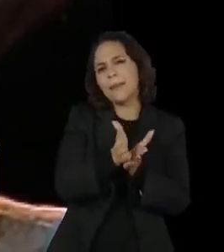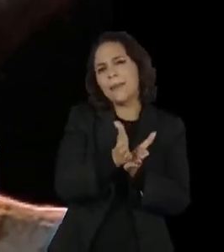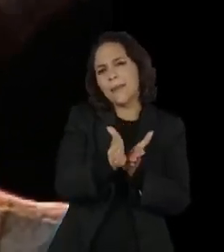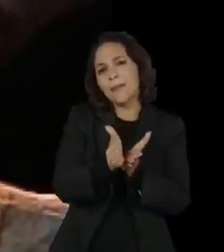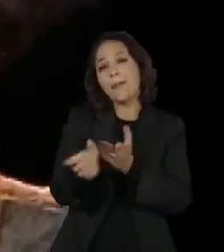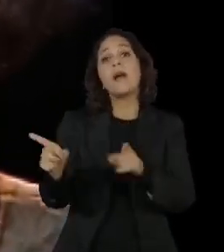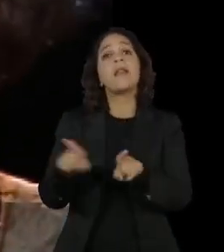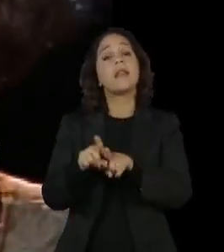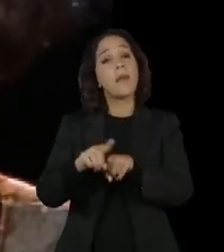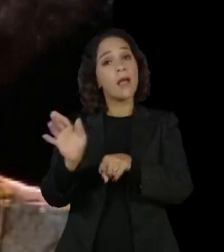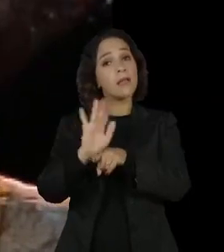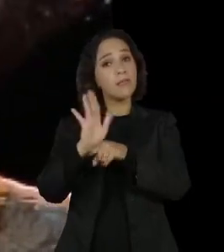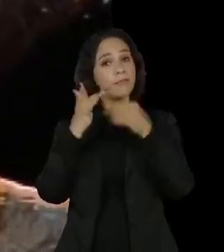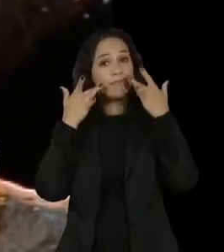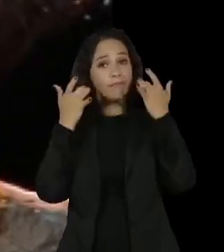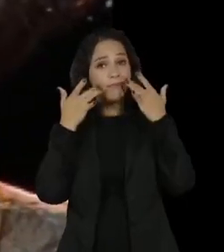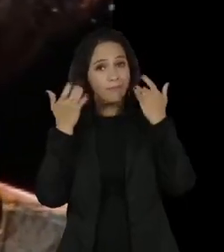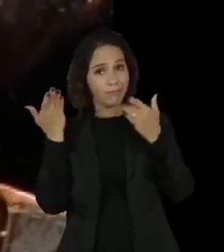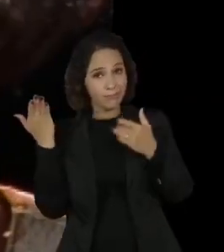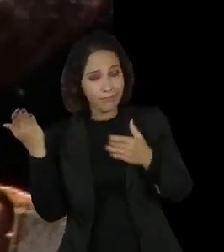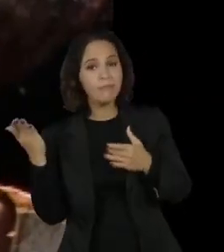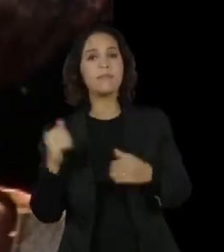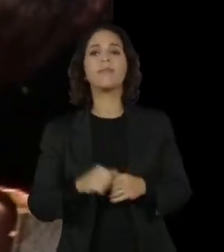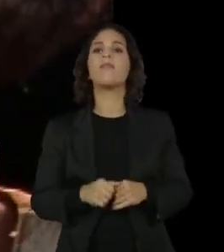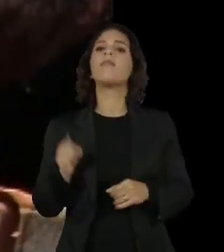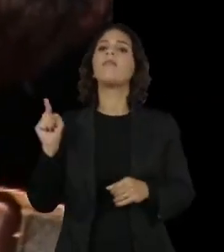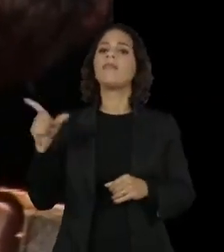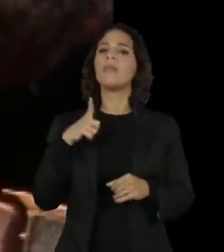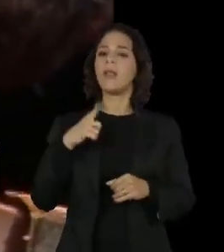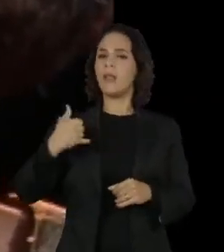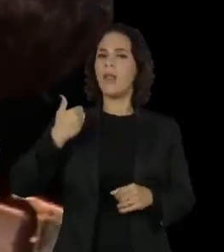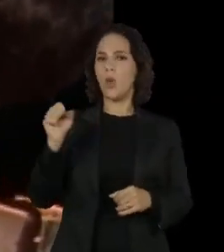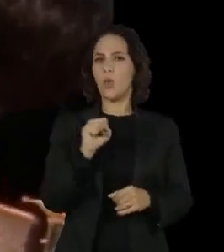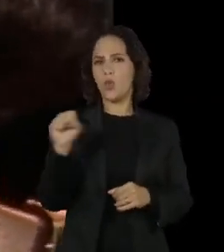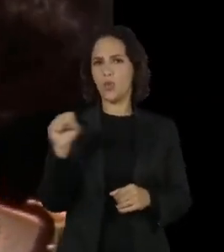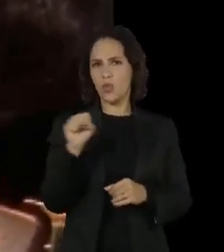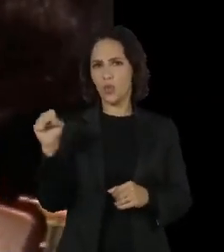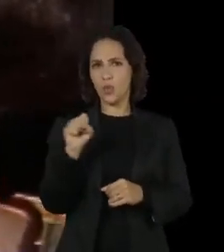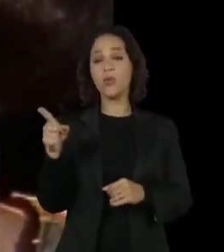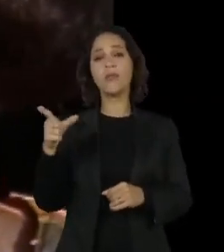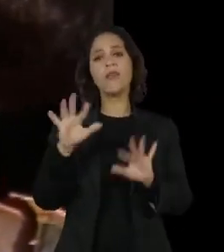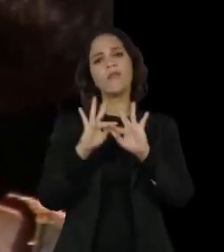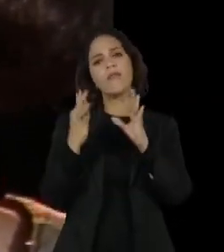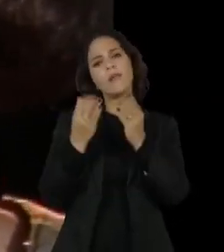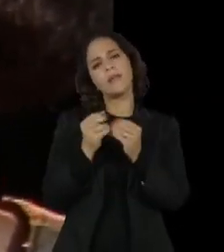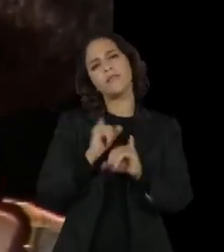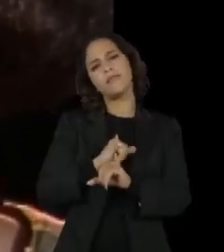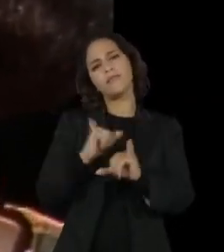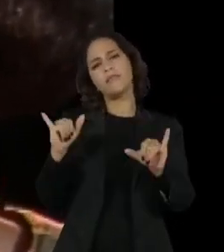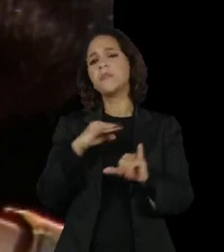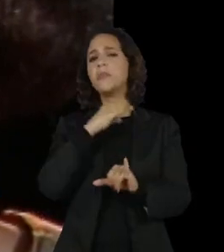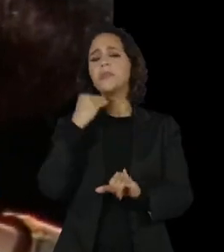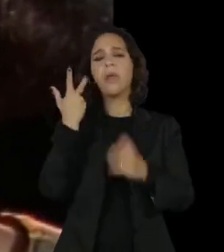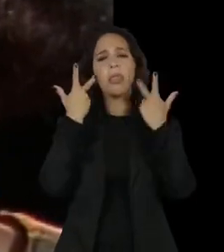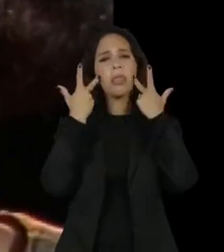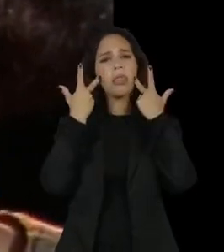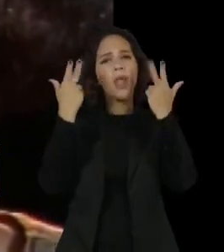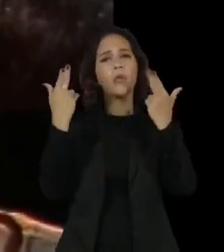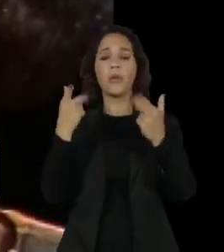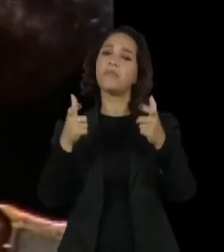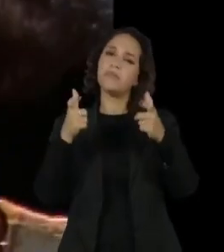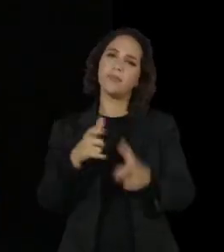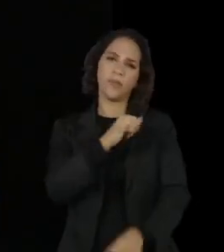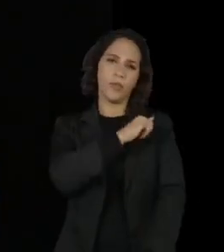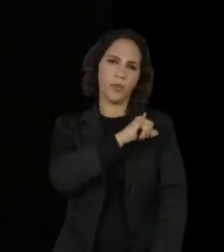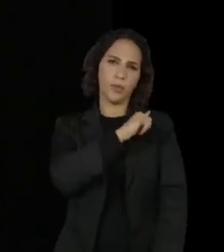vários papéis no cinema. Doris Monteiro tinha 88 anos e, segundo um comunicado da família, morreu de causas naturais no Rio de